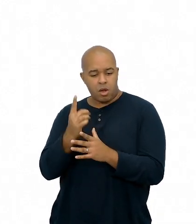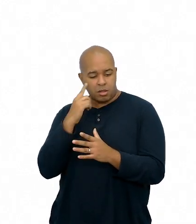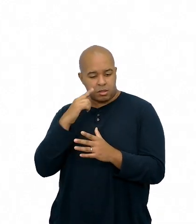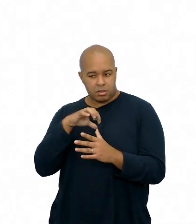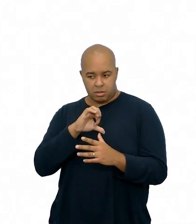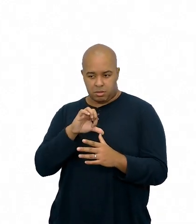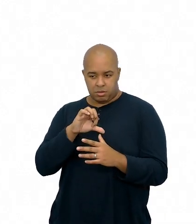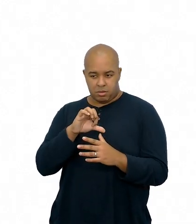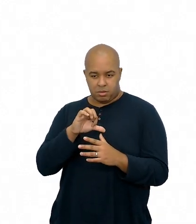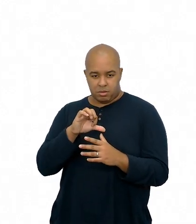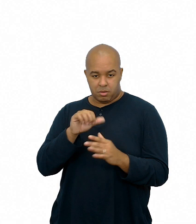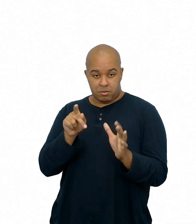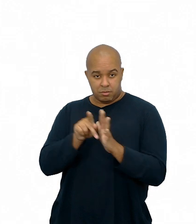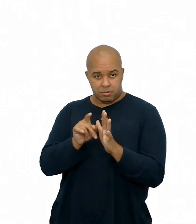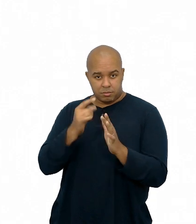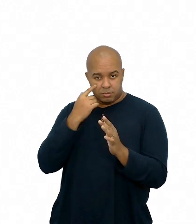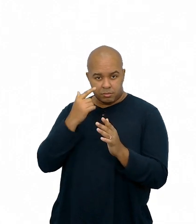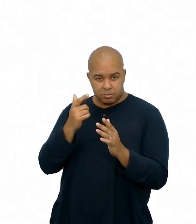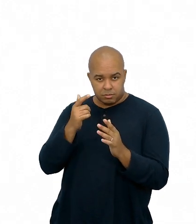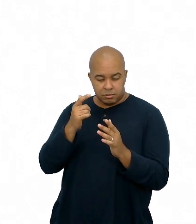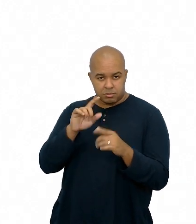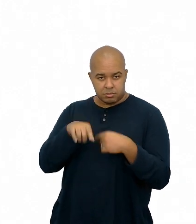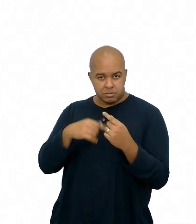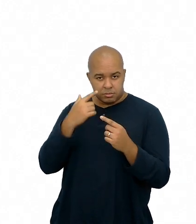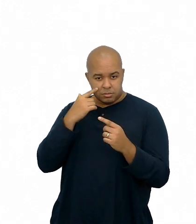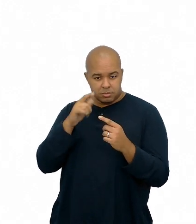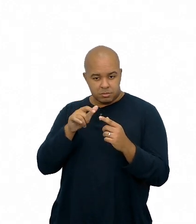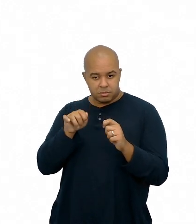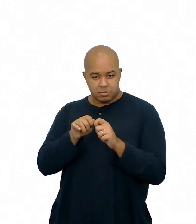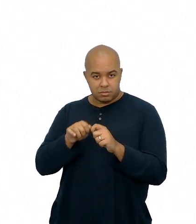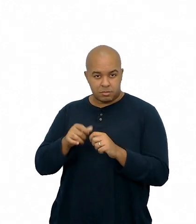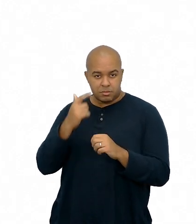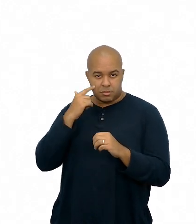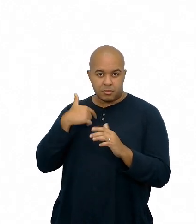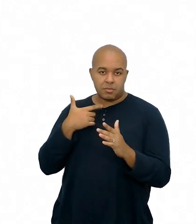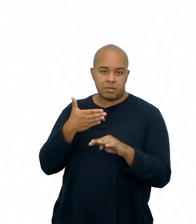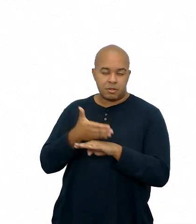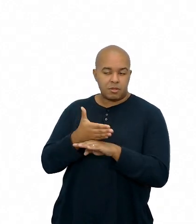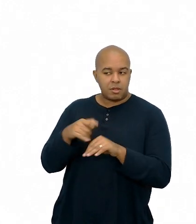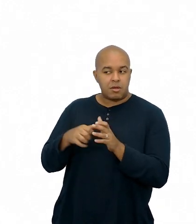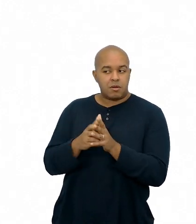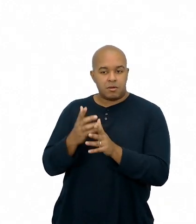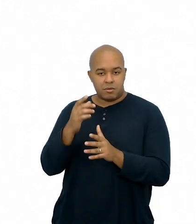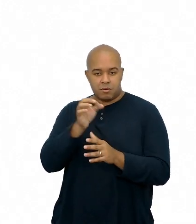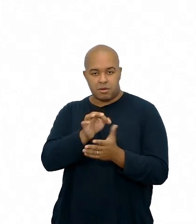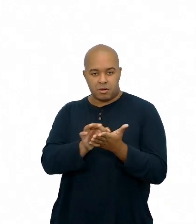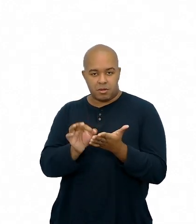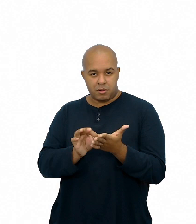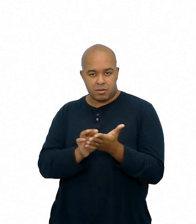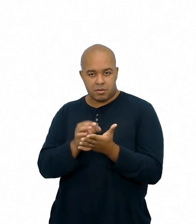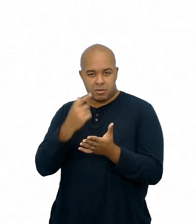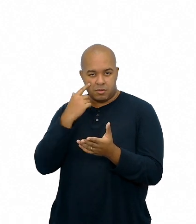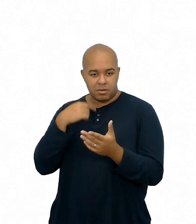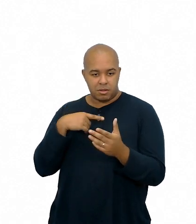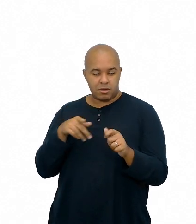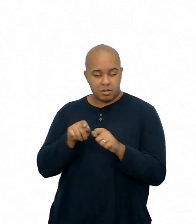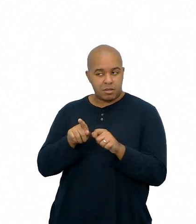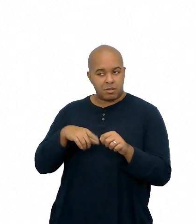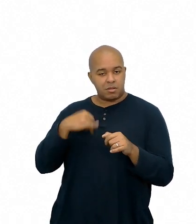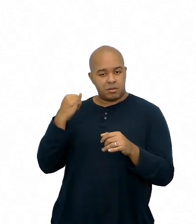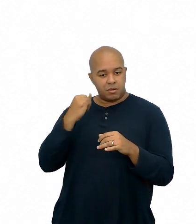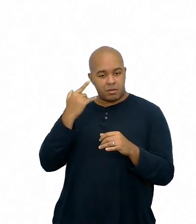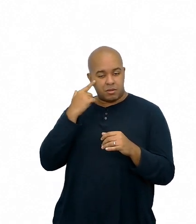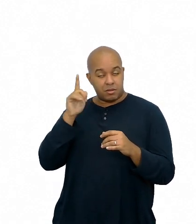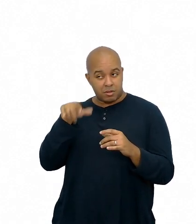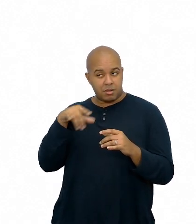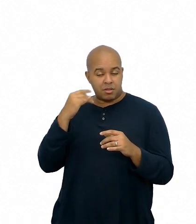né, o valor das peças que ele encontrou aí, do número da quantidade das moedas da coleção. Então, é importante a